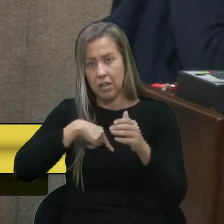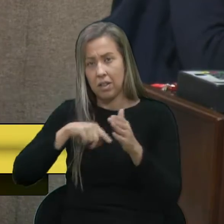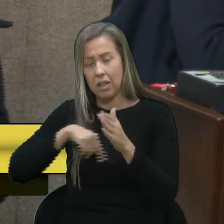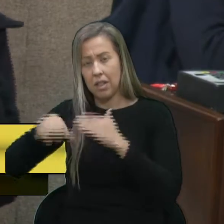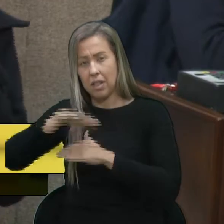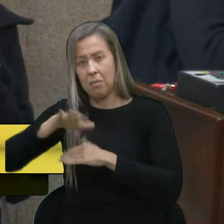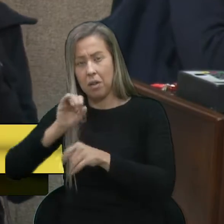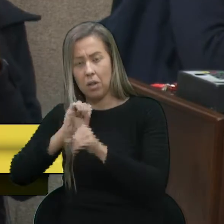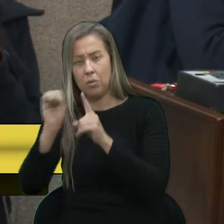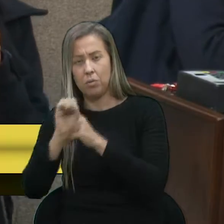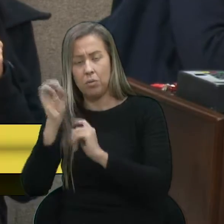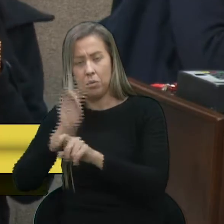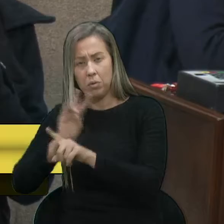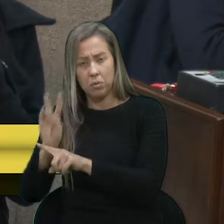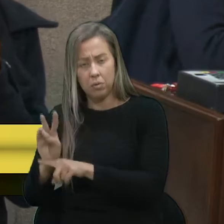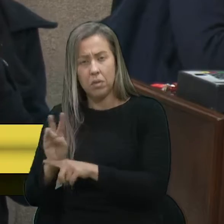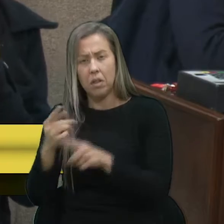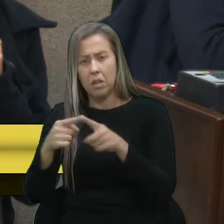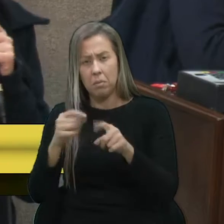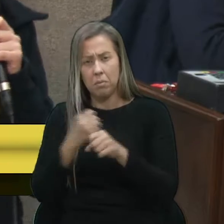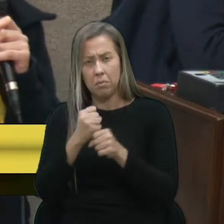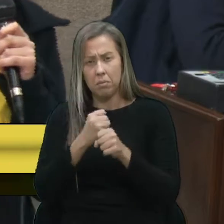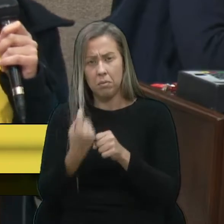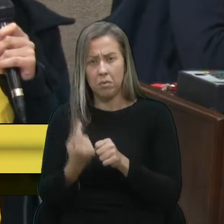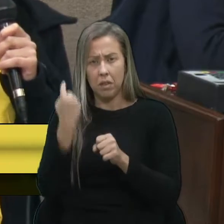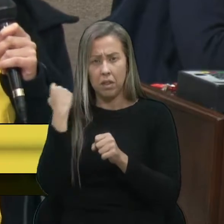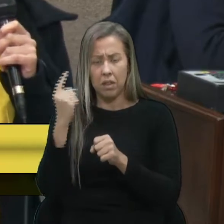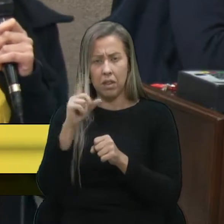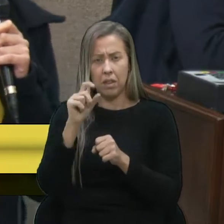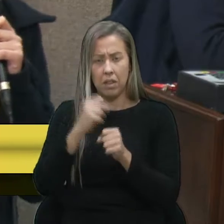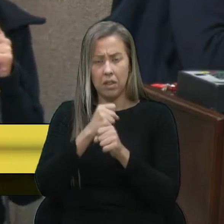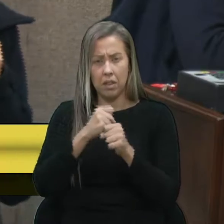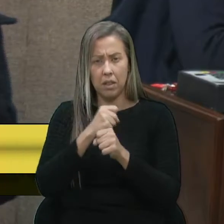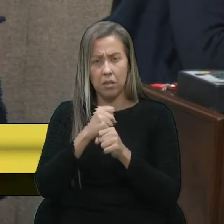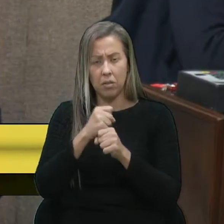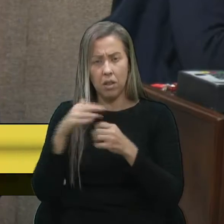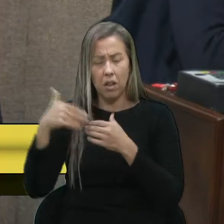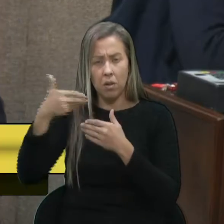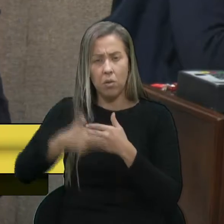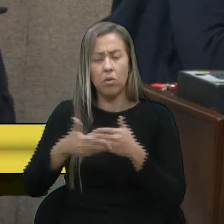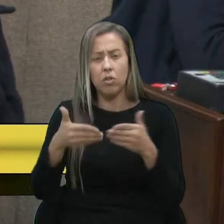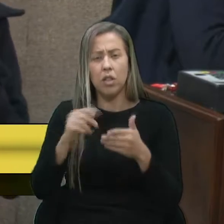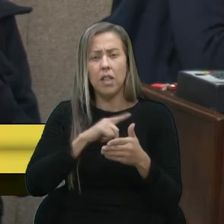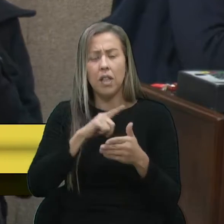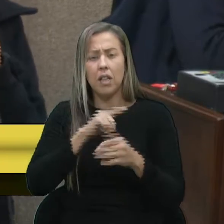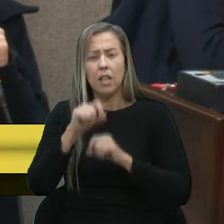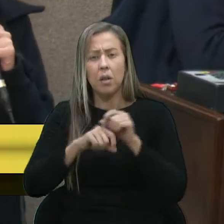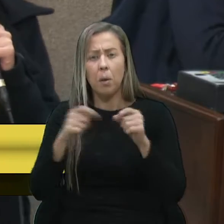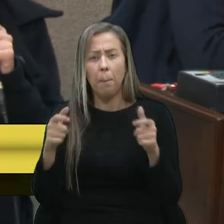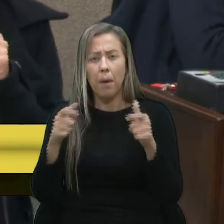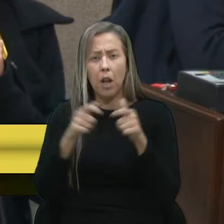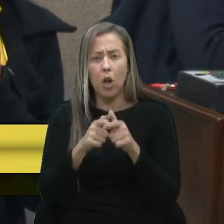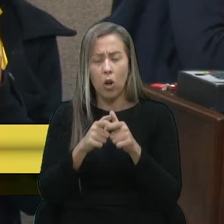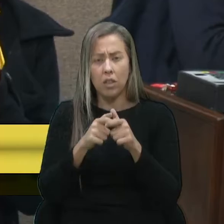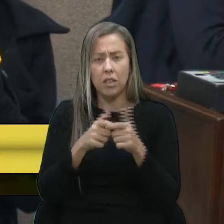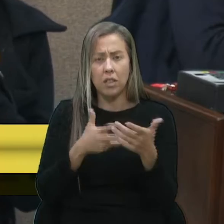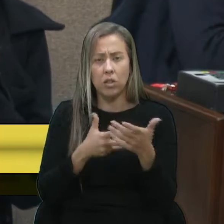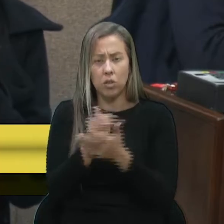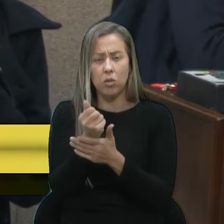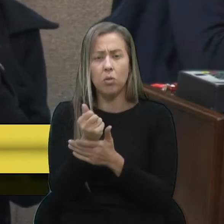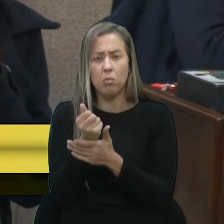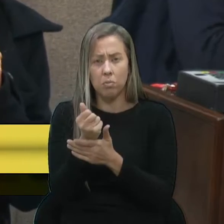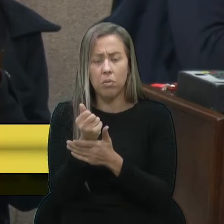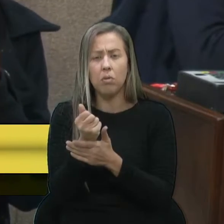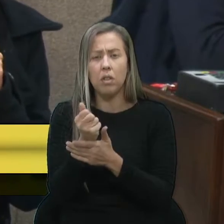serviço social, mas nos últimos 10 anos, atualmente nós temos o menor poder de compra